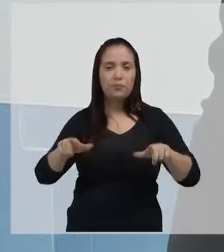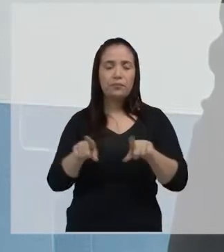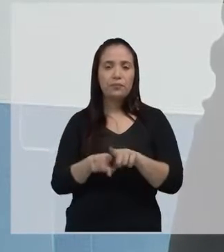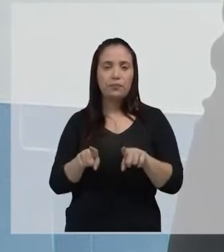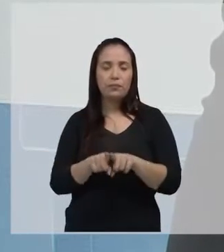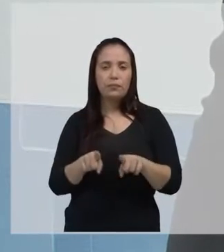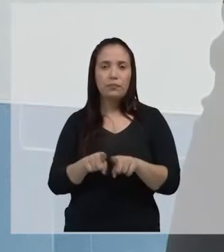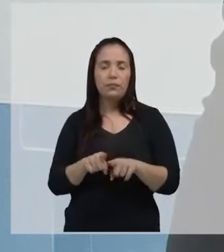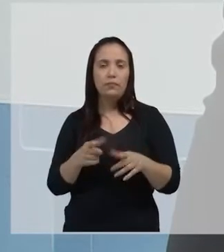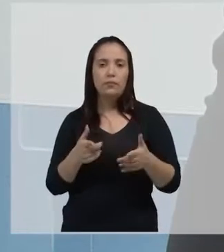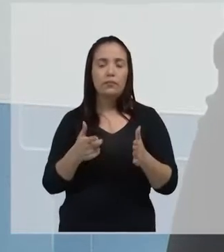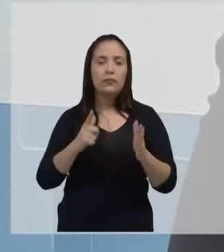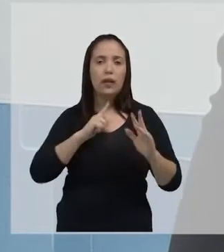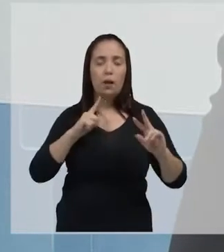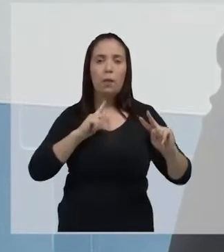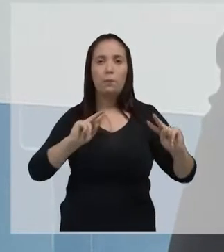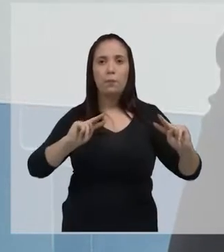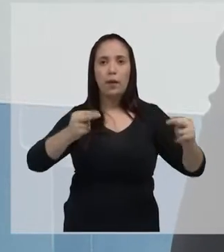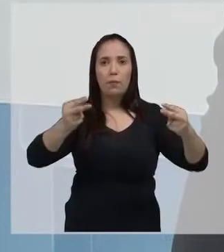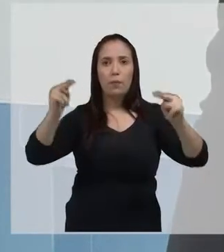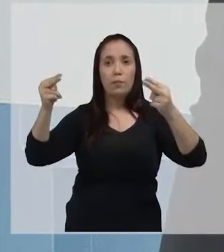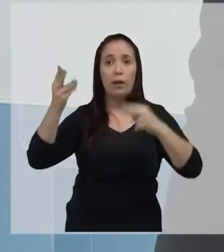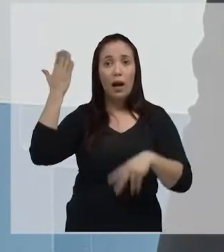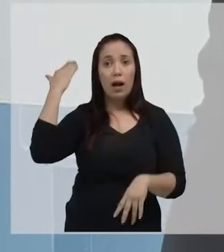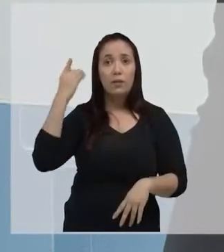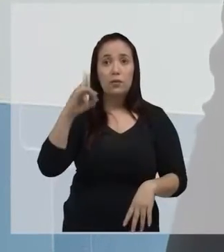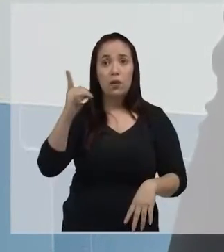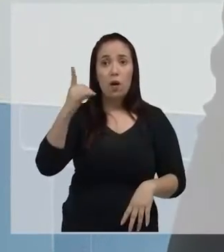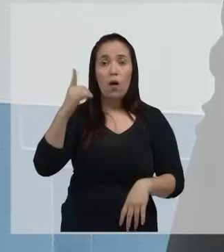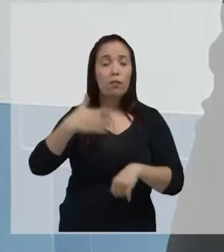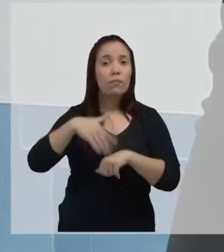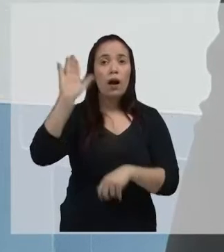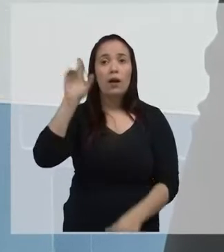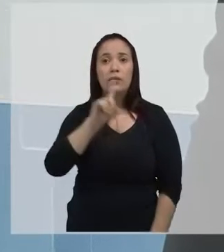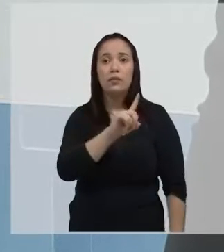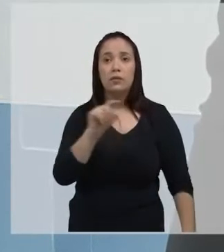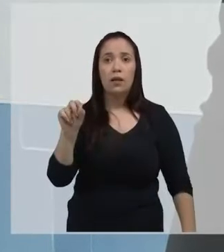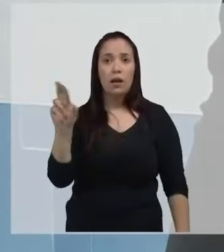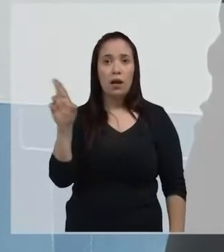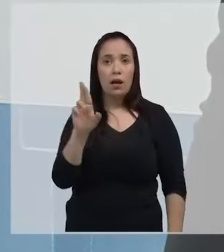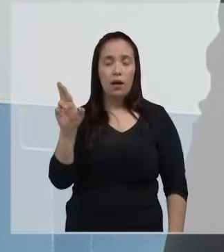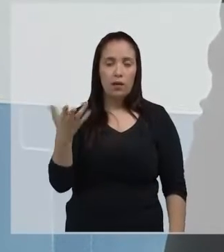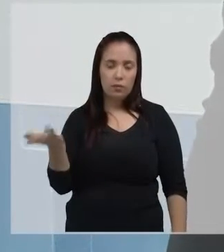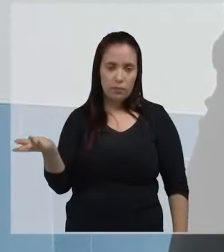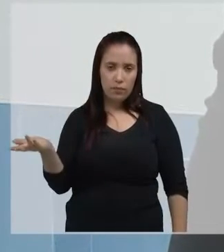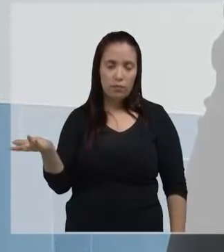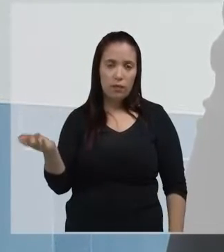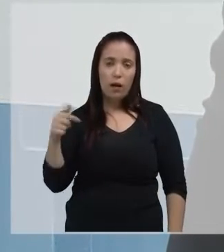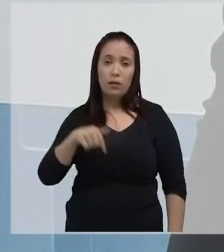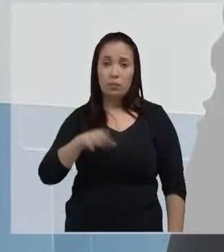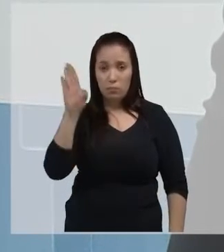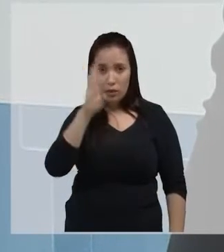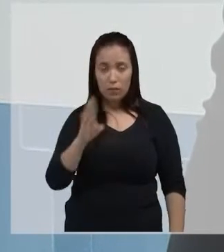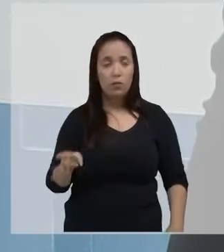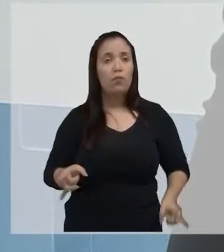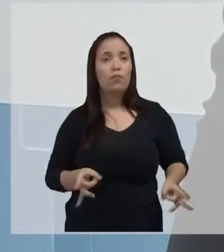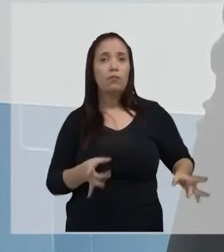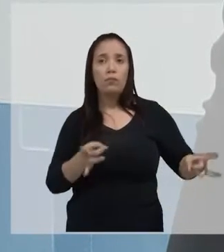em $70, mas o dólar naquele tempo era mais de 100, o barril de petróleo. E o Brasil é exportador de